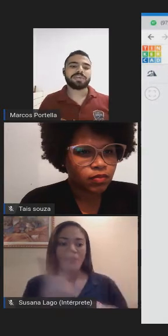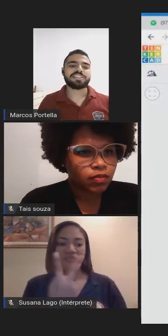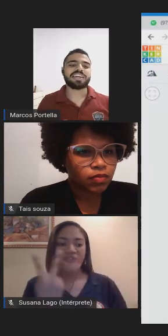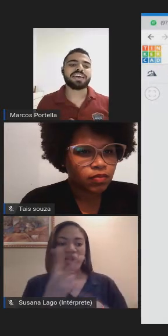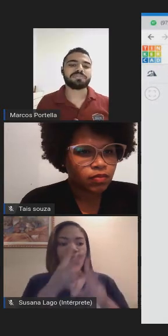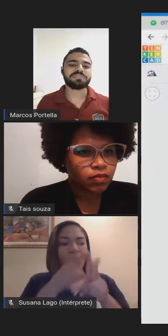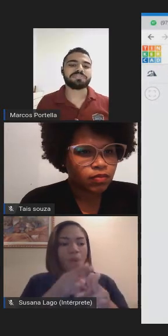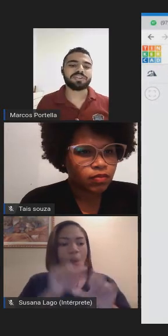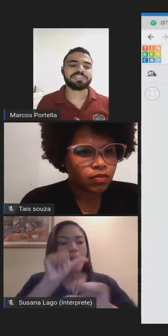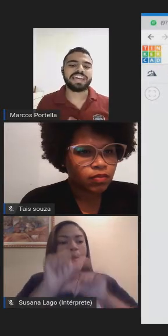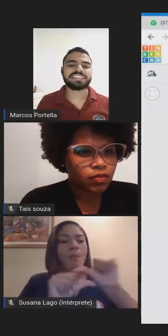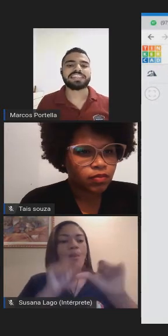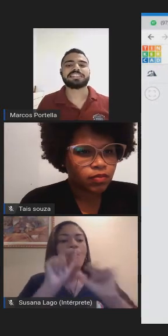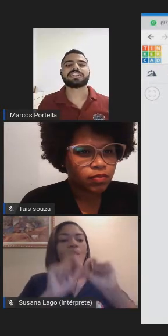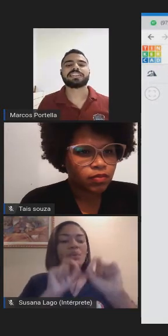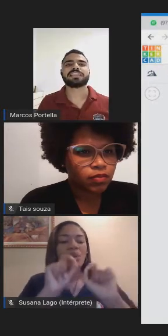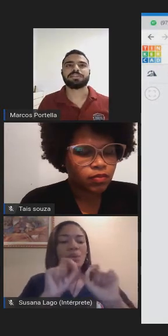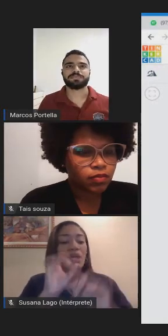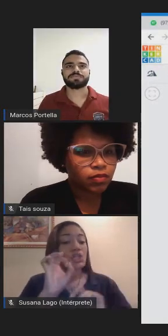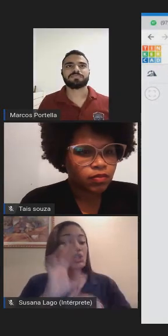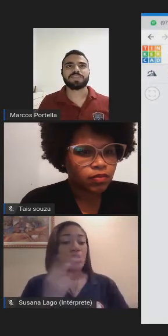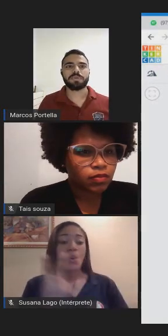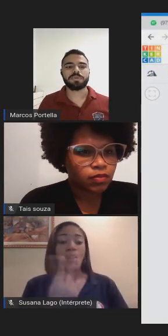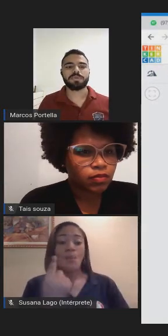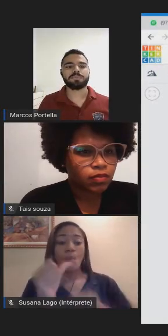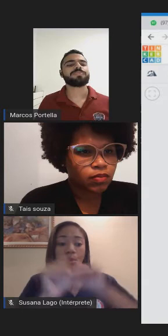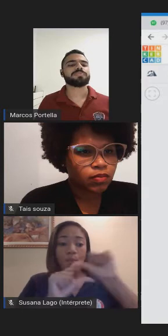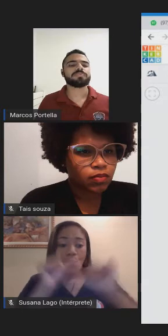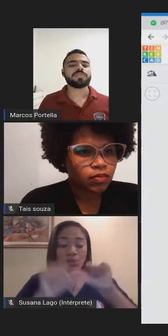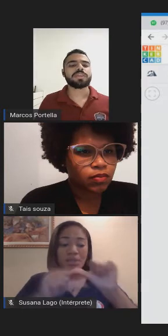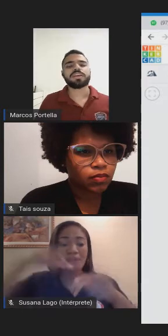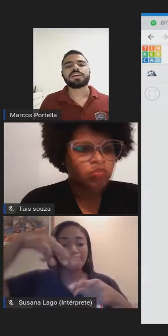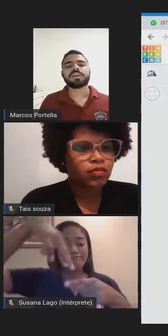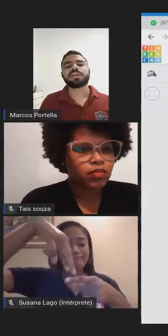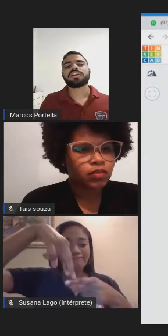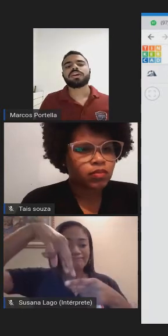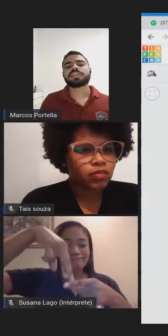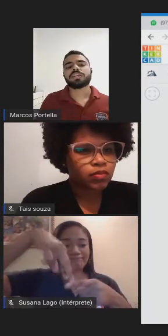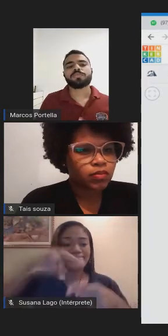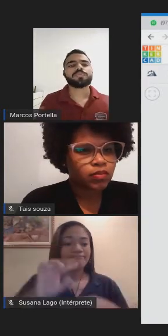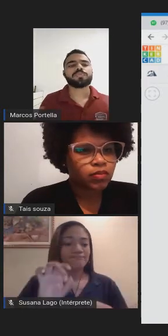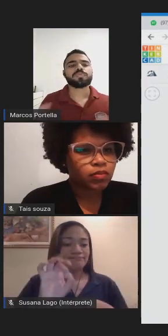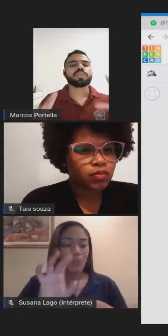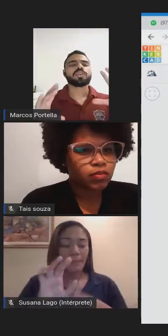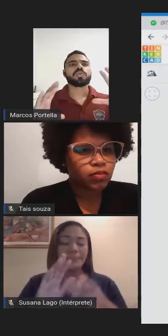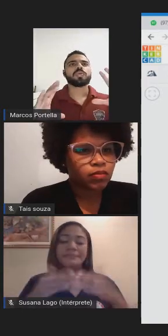alterando somente o valor dessa resistência aqui, tá bom? E